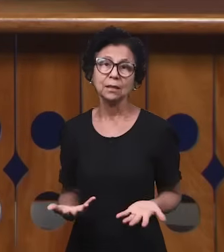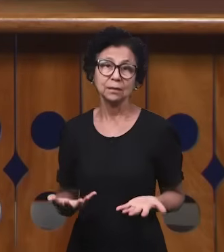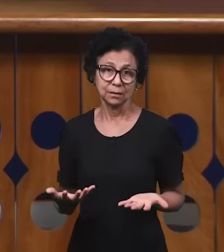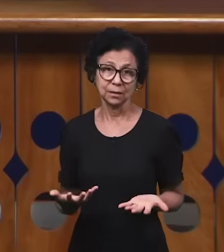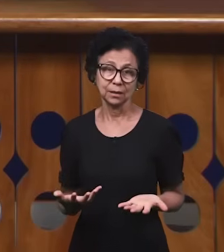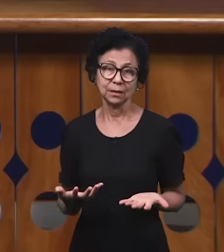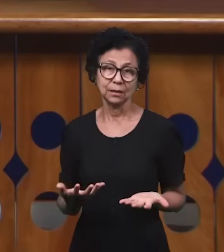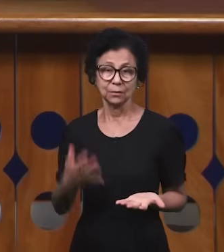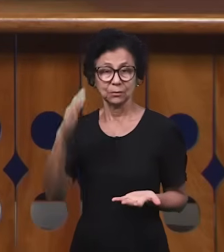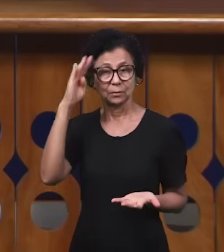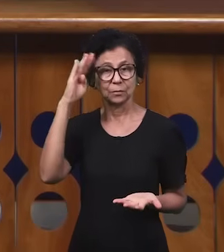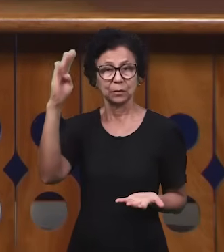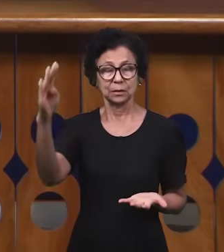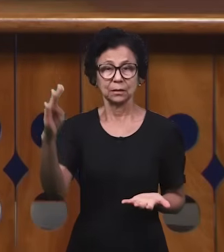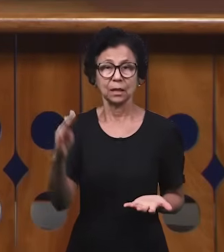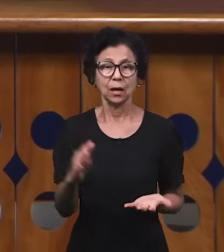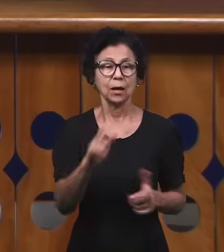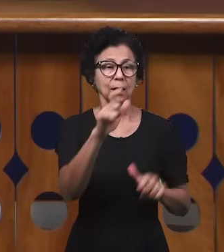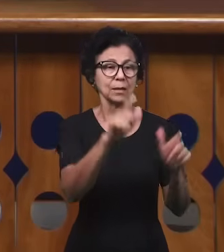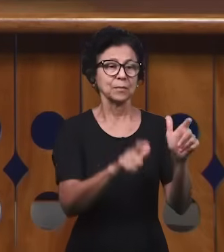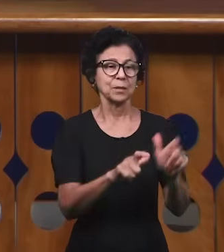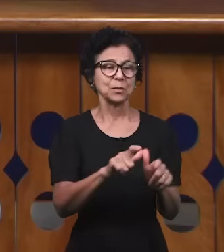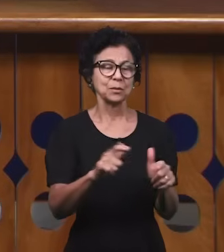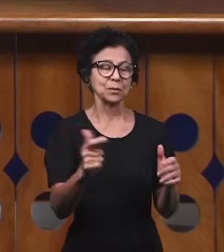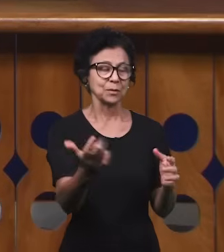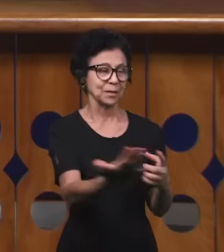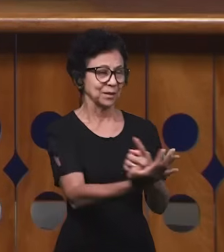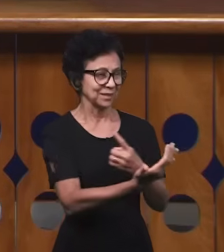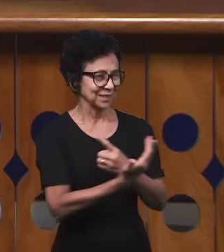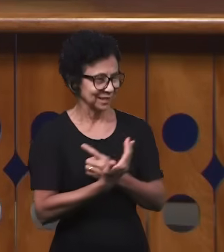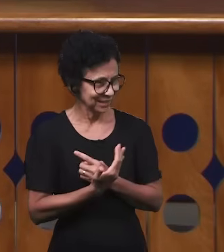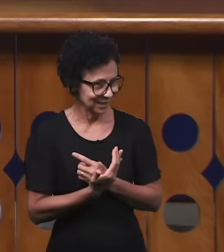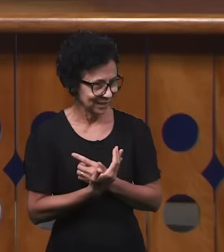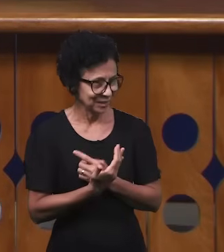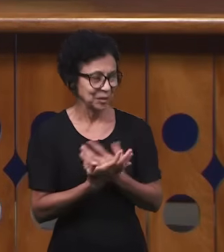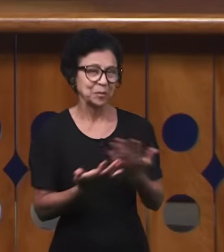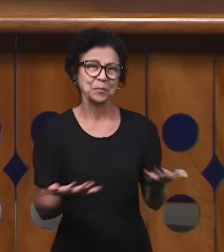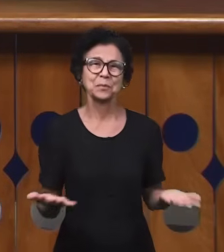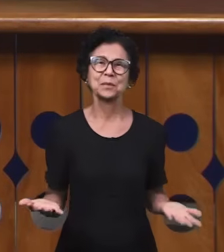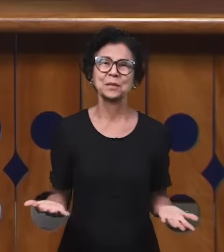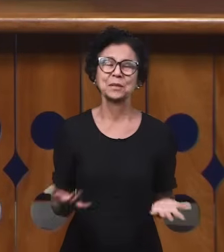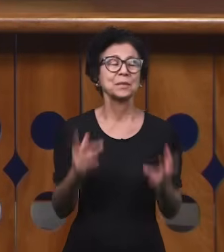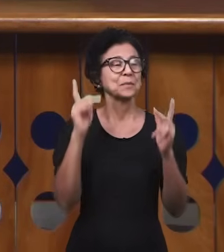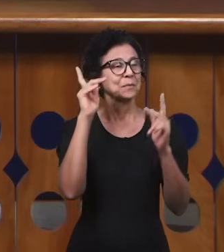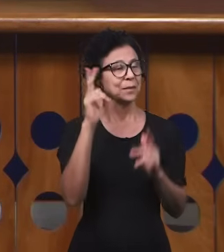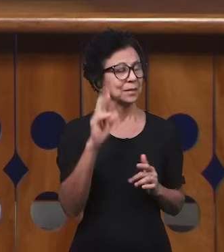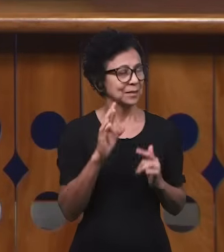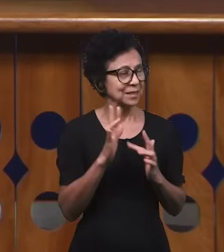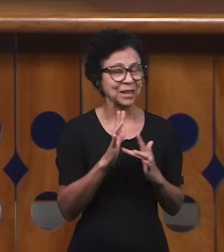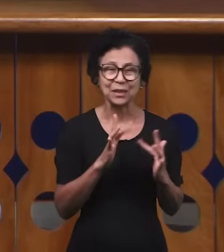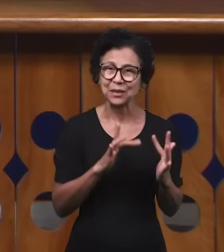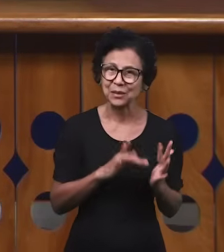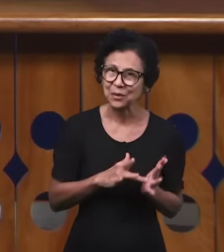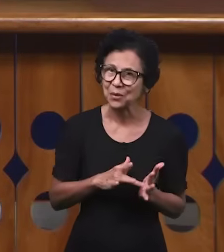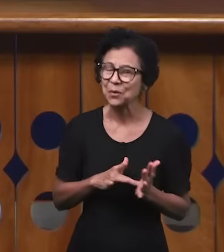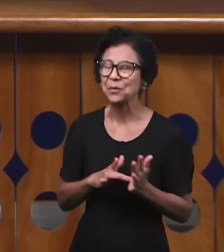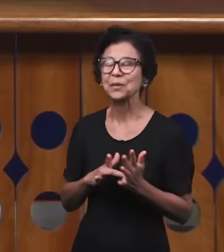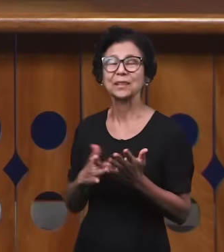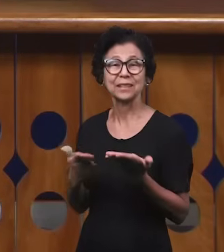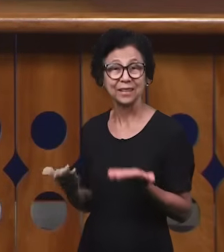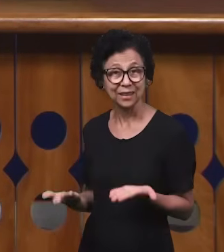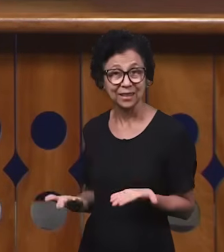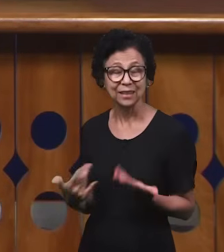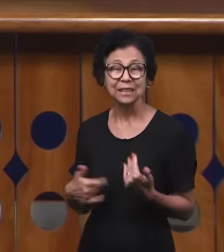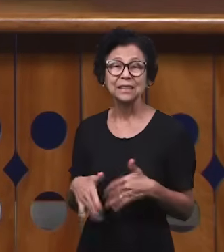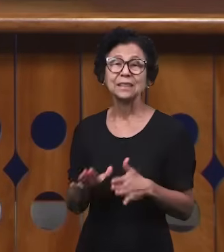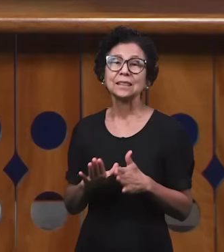verdade? Quando nós acolhemos as pessoas, não é verdade? Quando nós damos a paz do Senhor, quando nós chegamos à igreja,